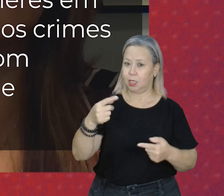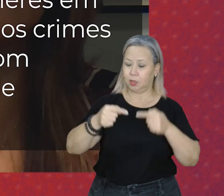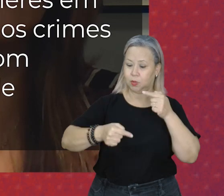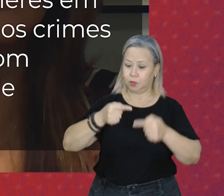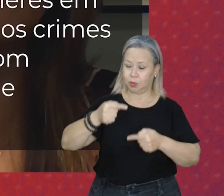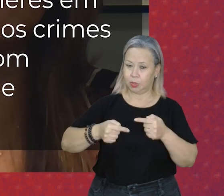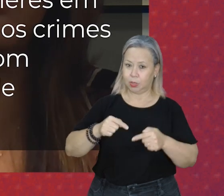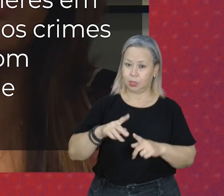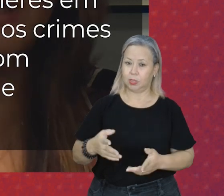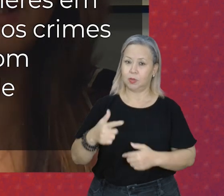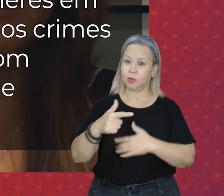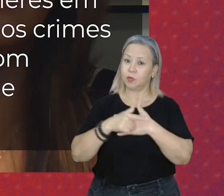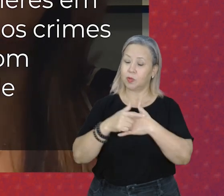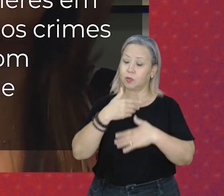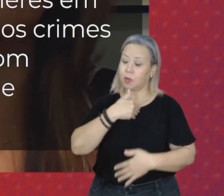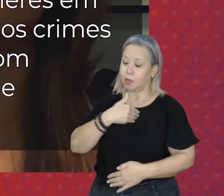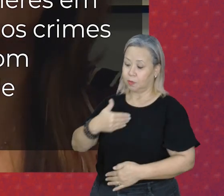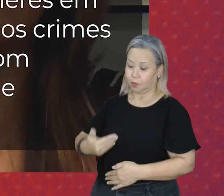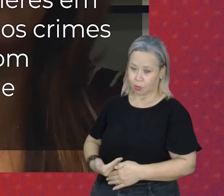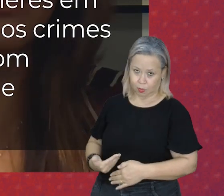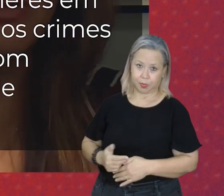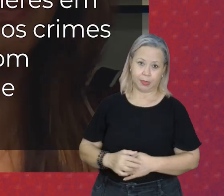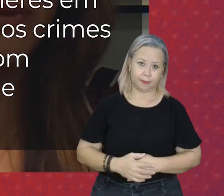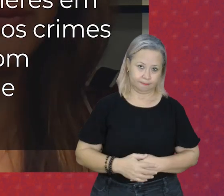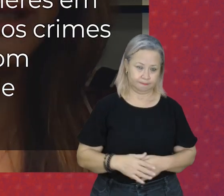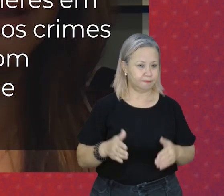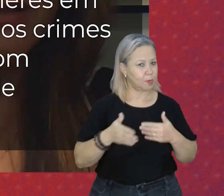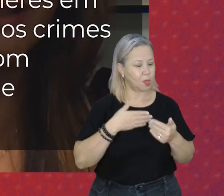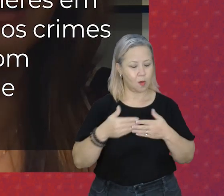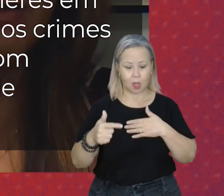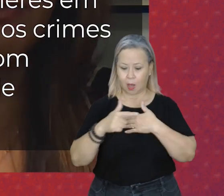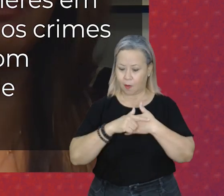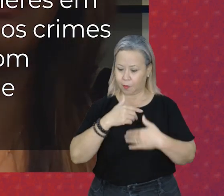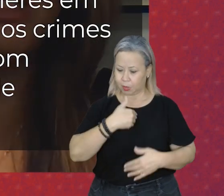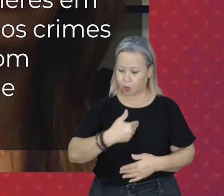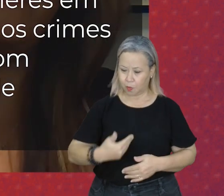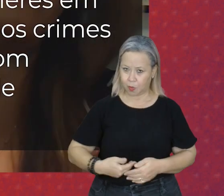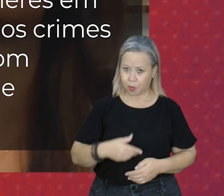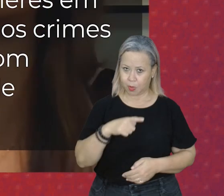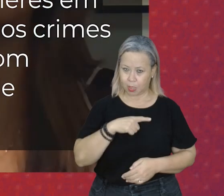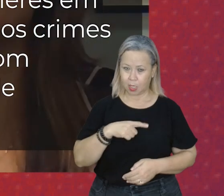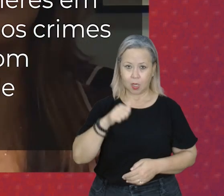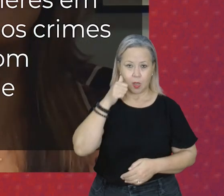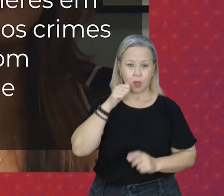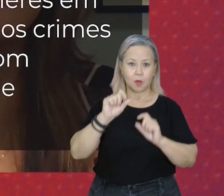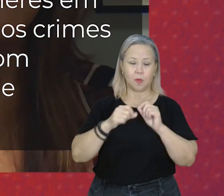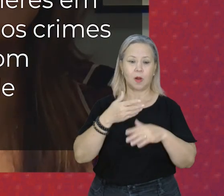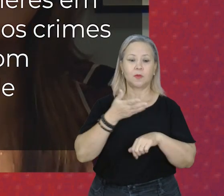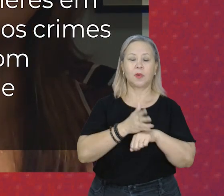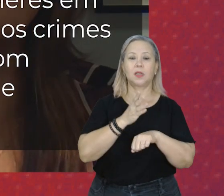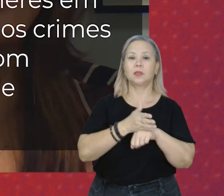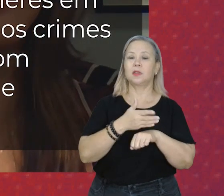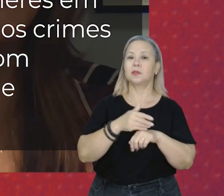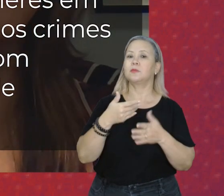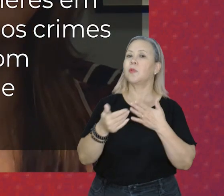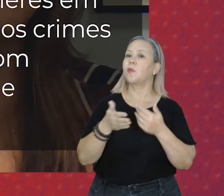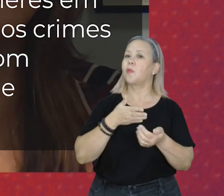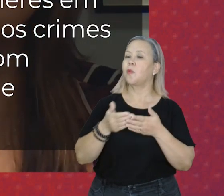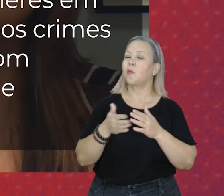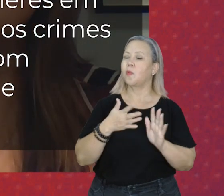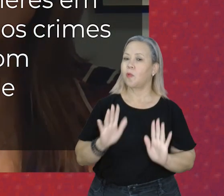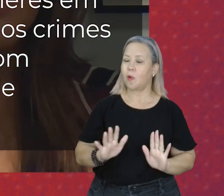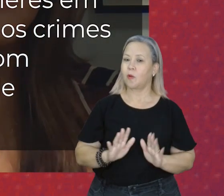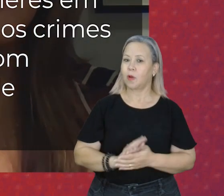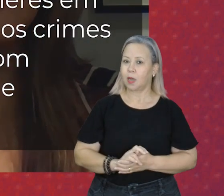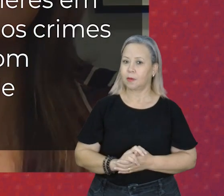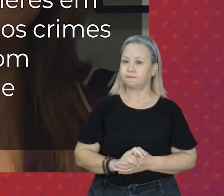e de suas funções públicas. Então, qualquer função pública, né, quando a mulher estiver exercendo qualquer função pública, ela também está